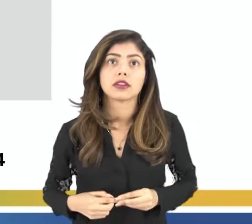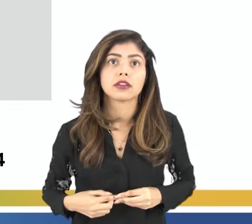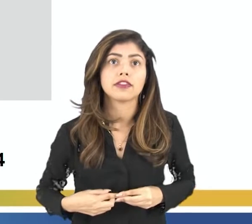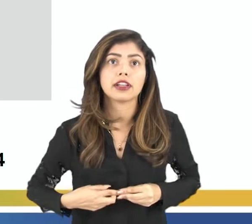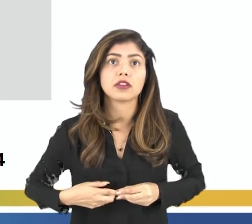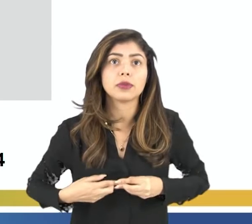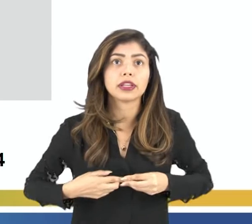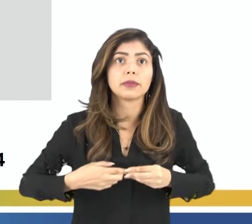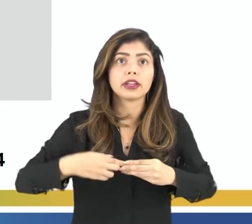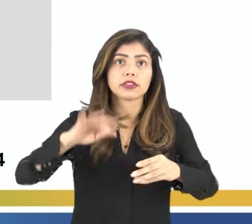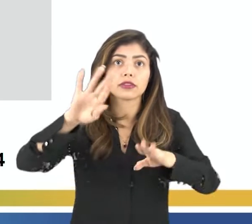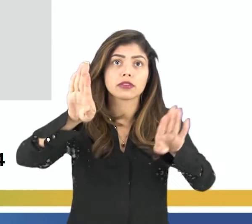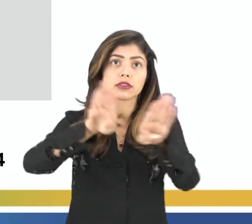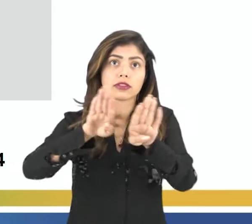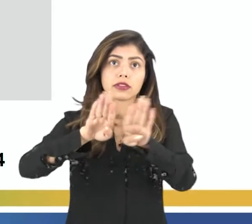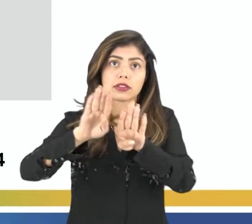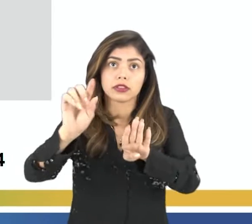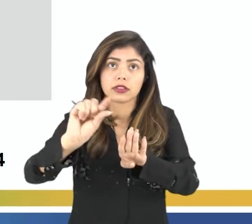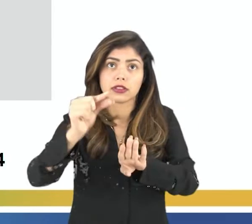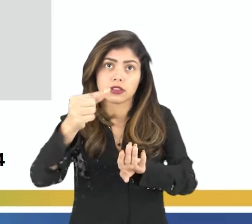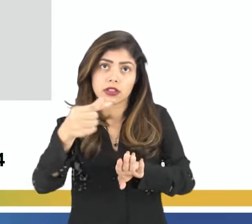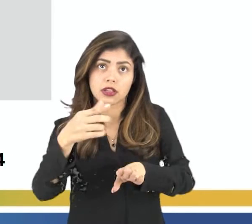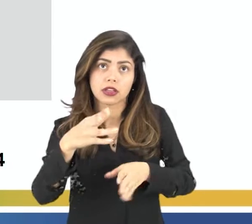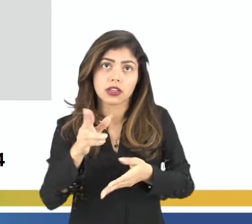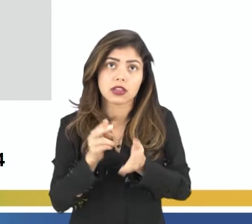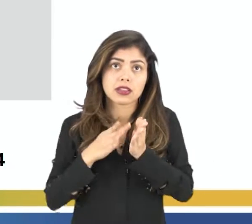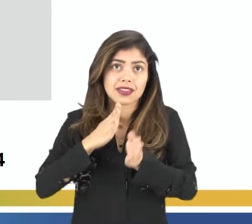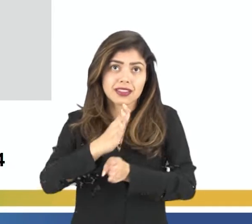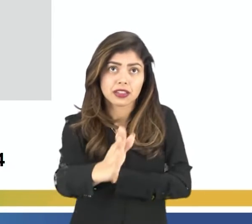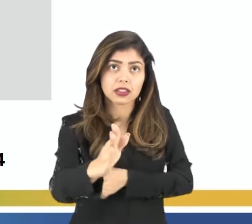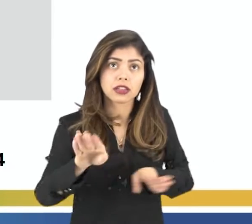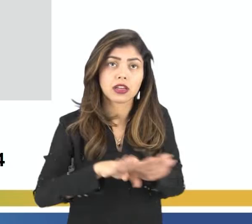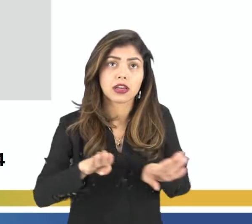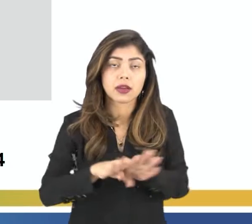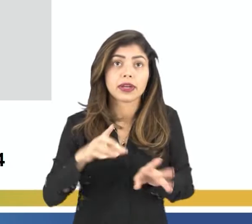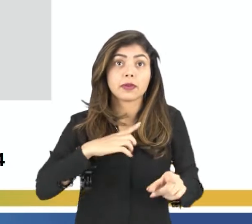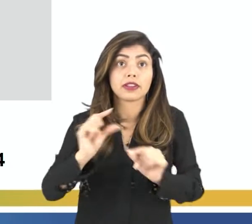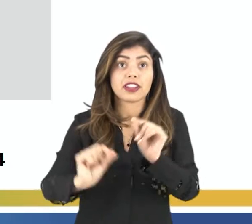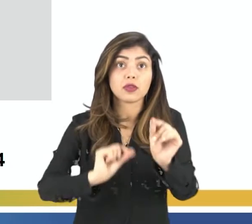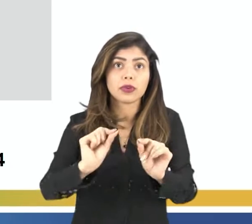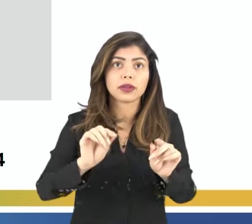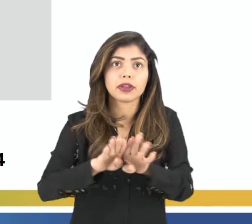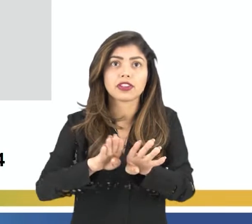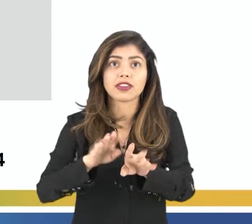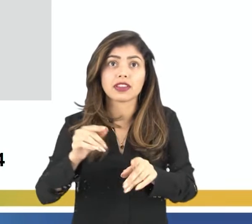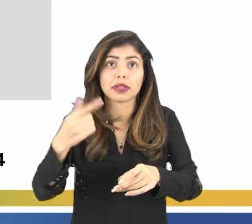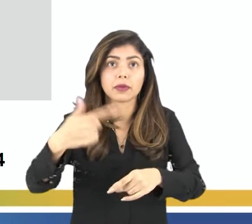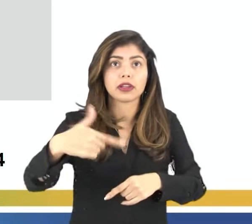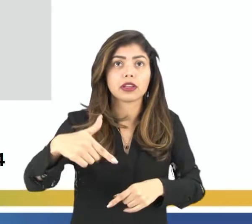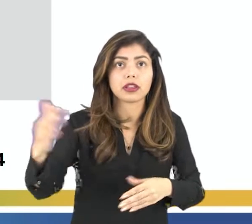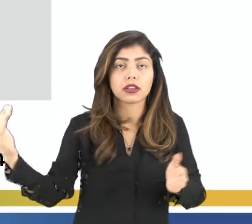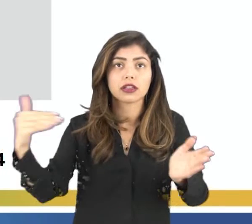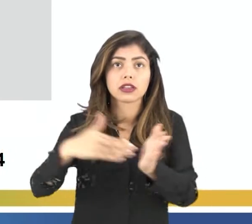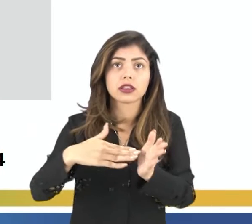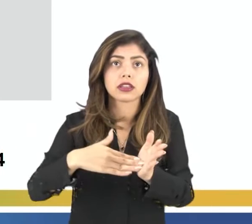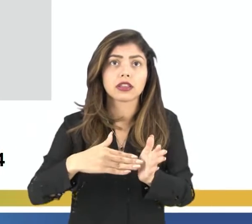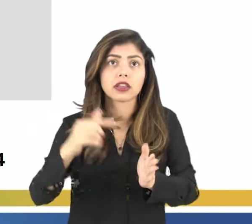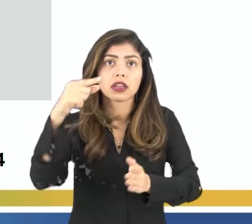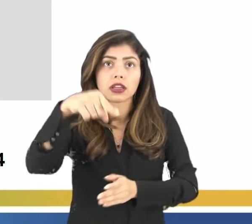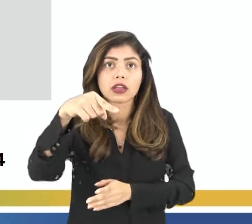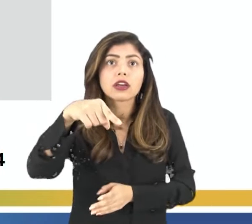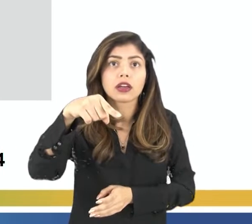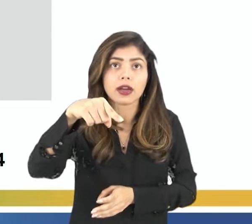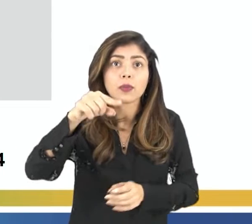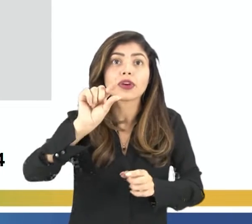raio. O raio vem a ser esse segmento de reta que parte do centro do círculo até a